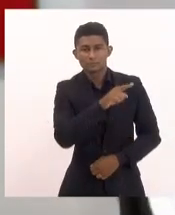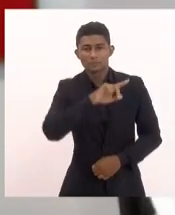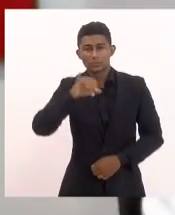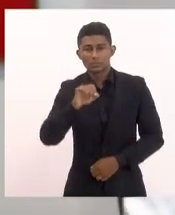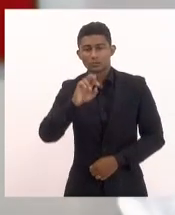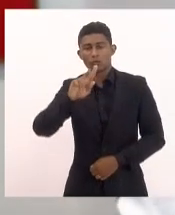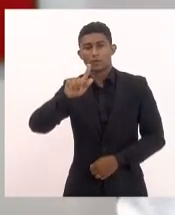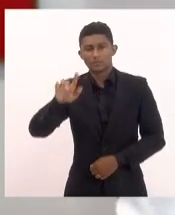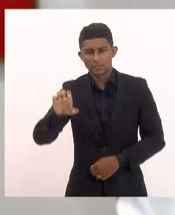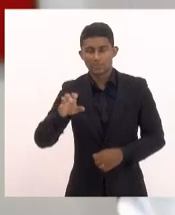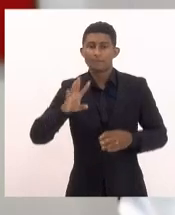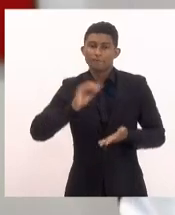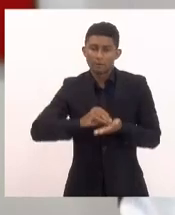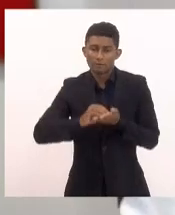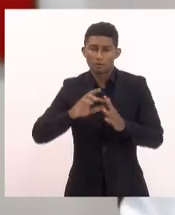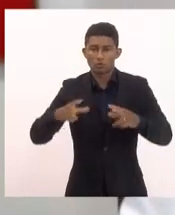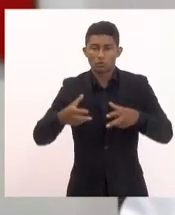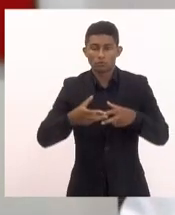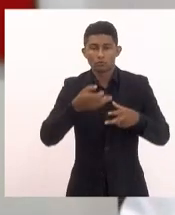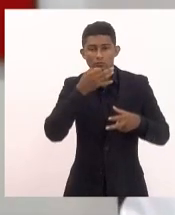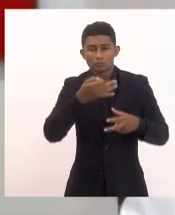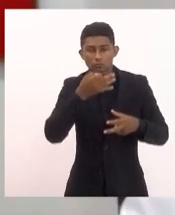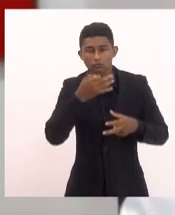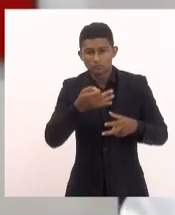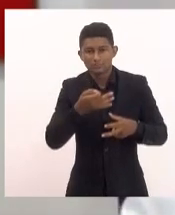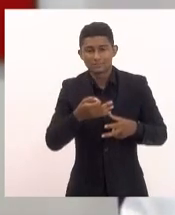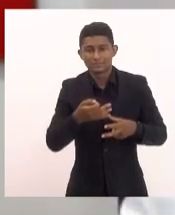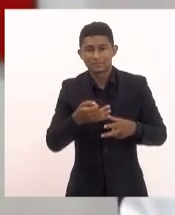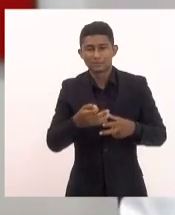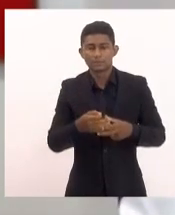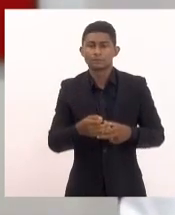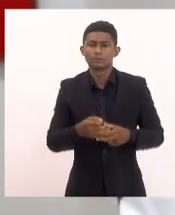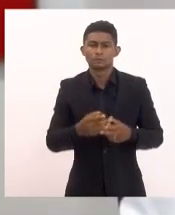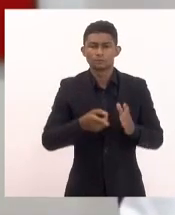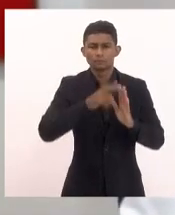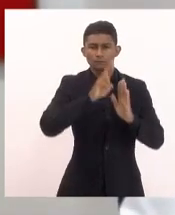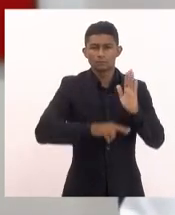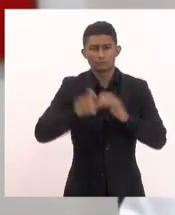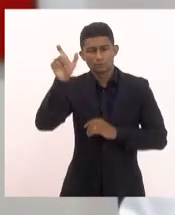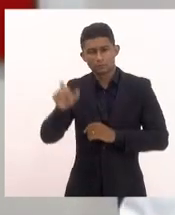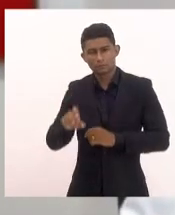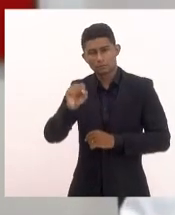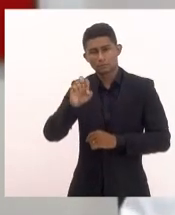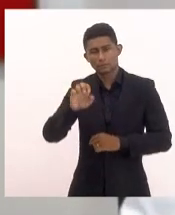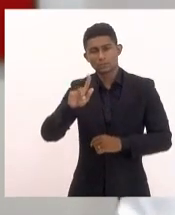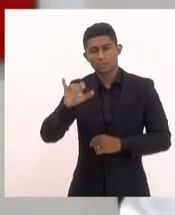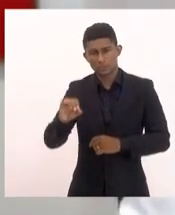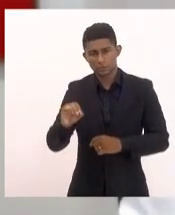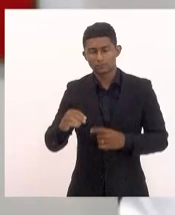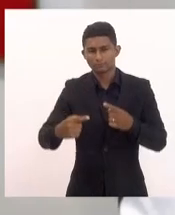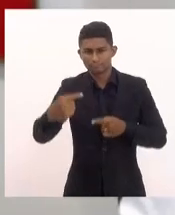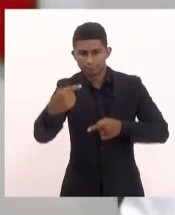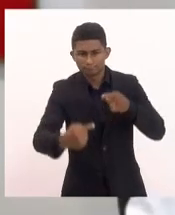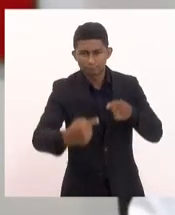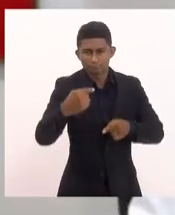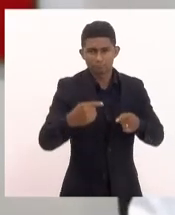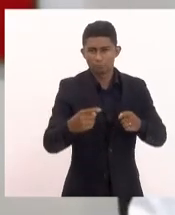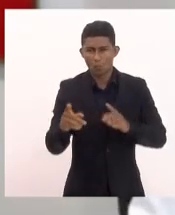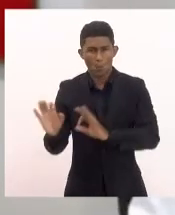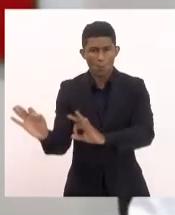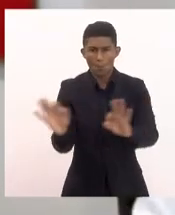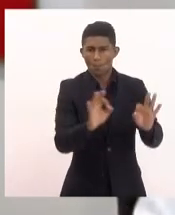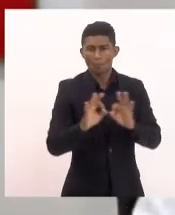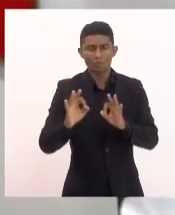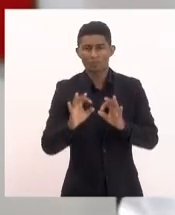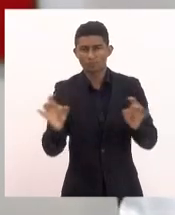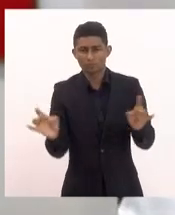Rodrigues, parecer da Comissão de Normas Internas e Proporções Externas, favorável, relator deputado Sérgio Fernandes. Em discussão. Não havendo ninguém queira discutir,